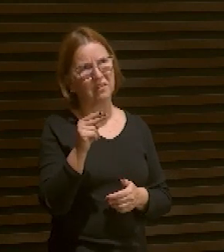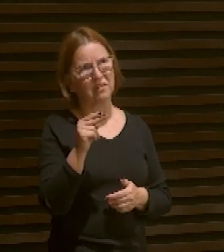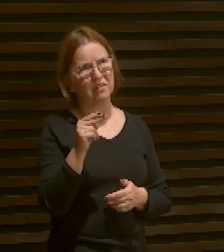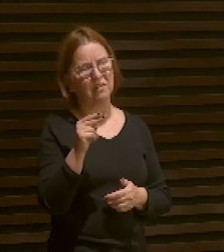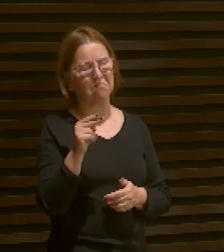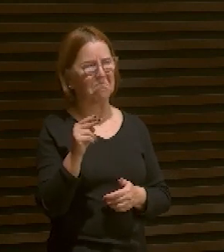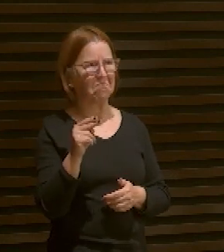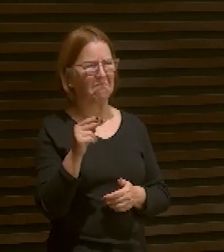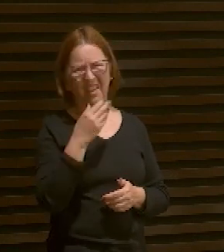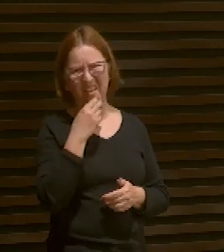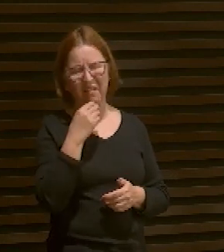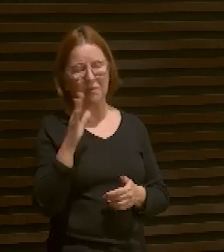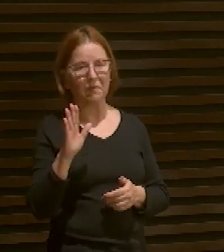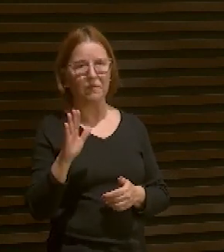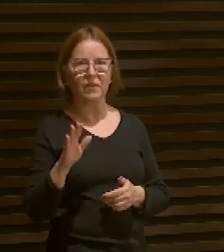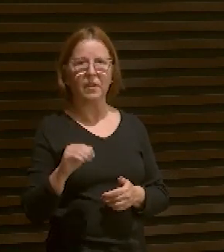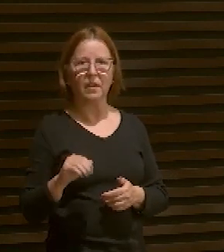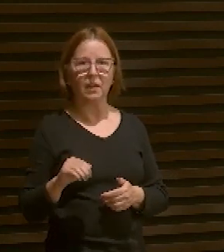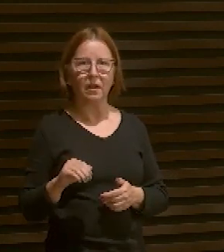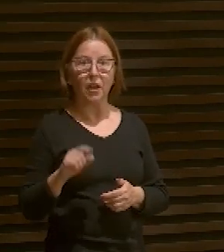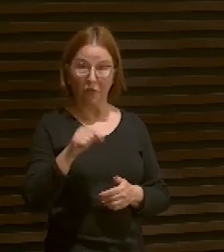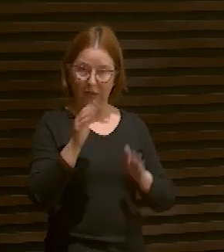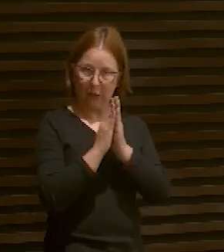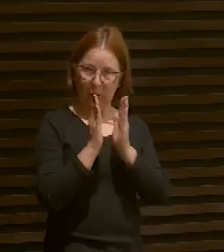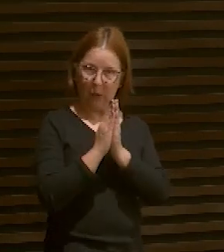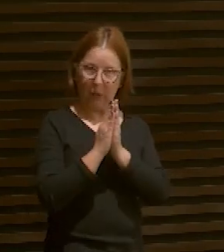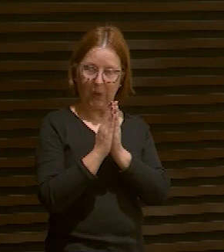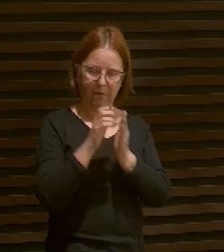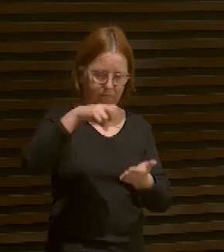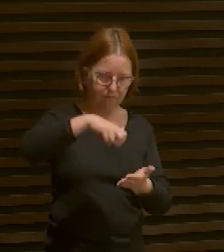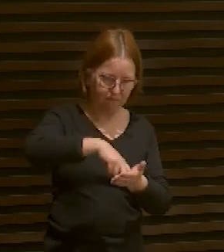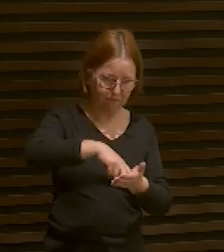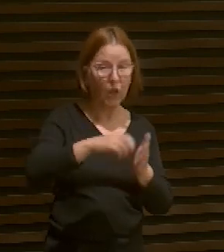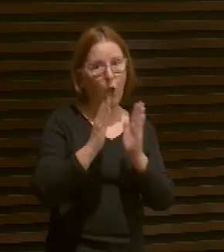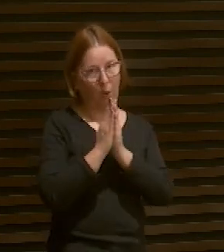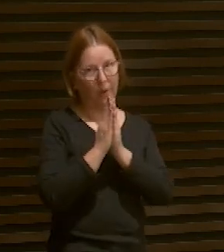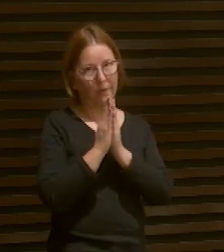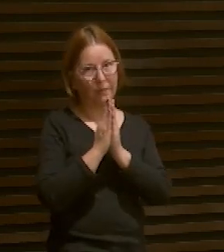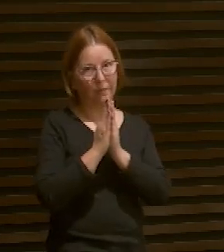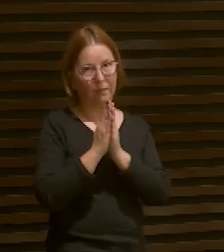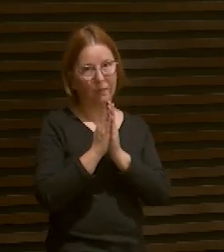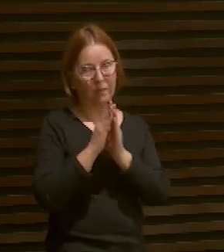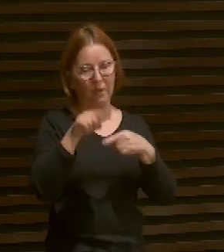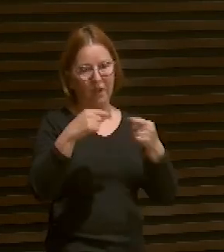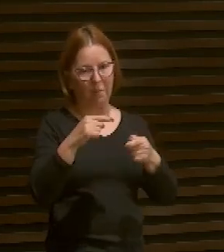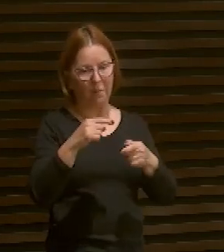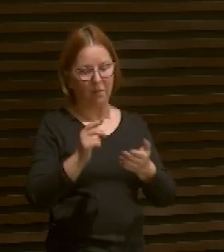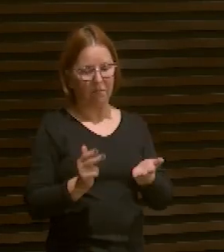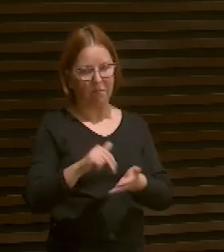Riley, que ele disse assim: olha, cristão, você ora, fica de joelho e ora. Terminou de orar, levanta e vai